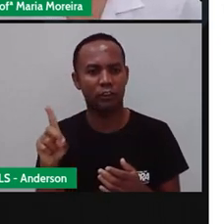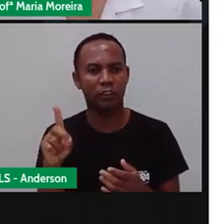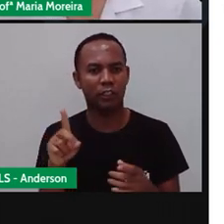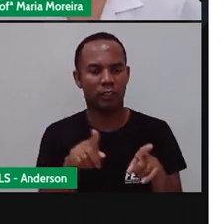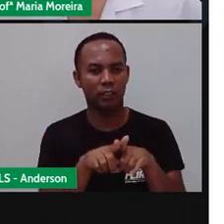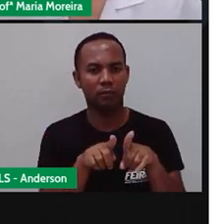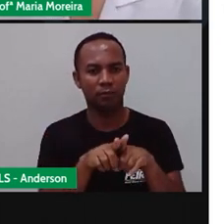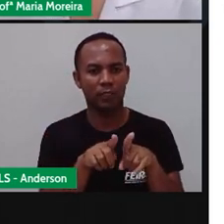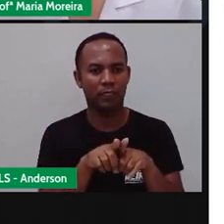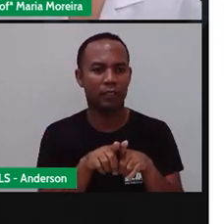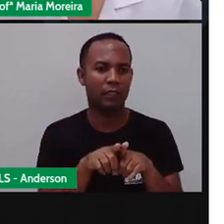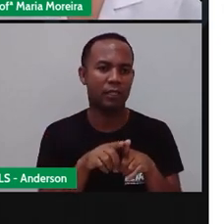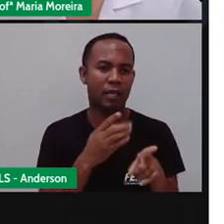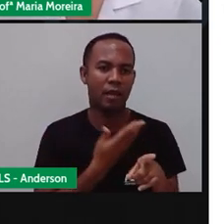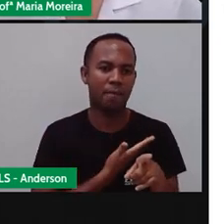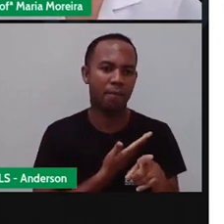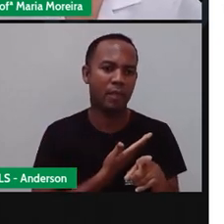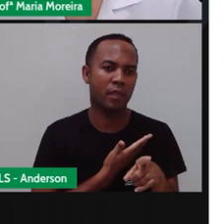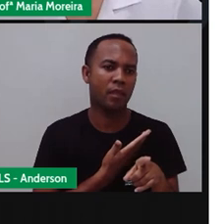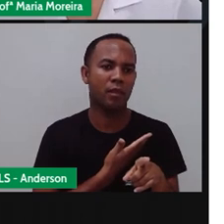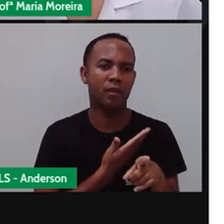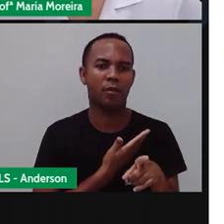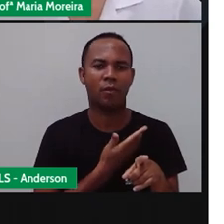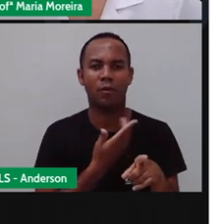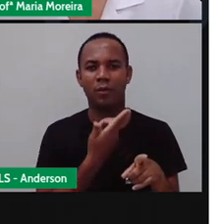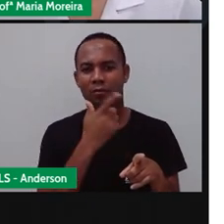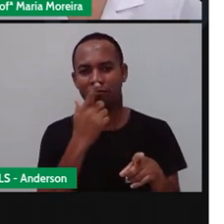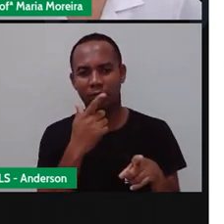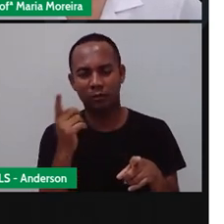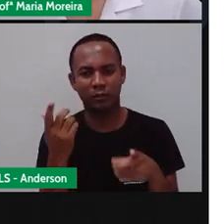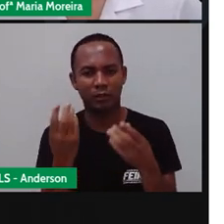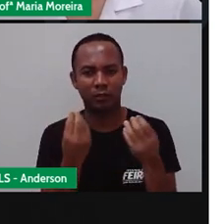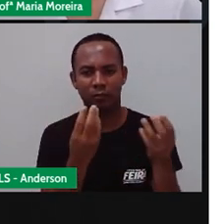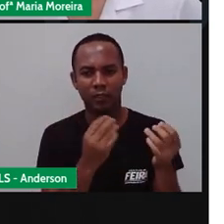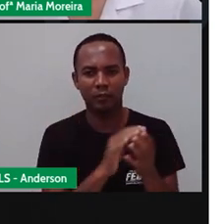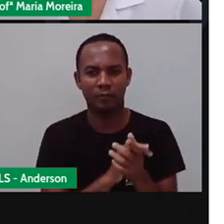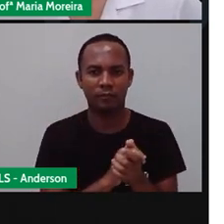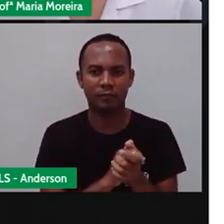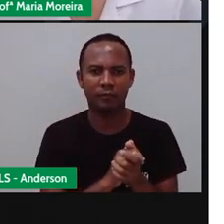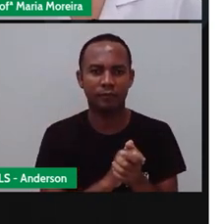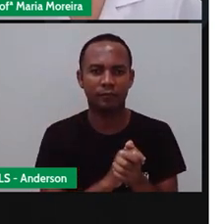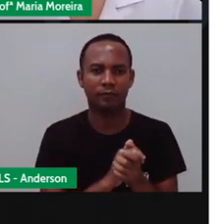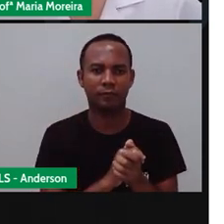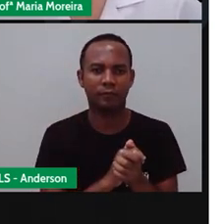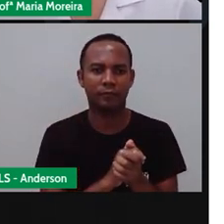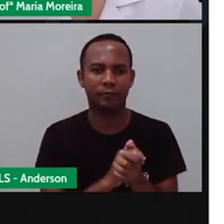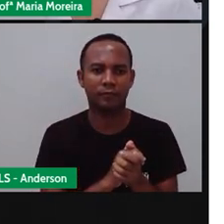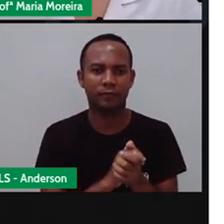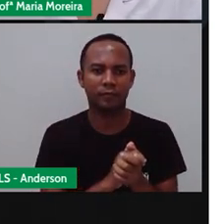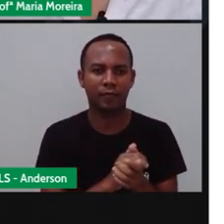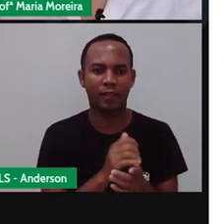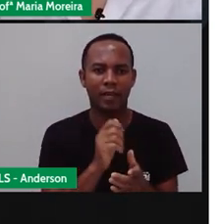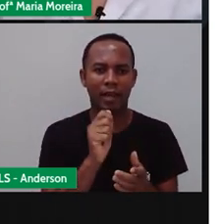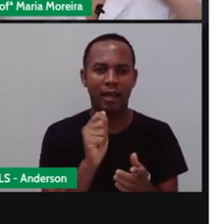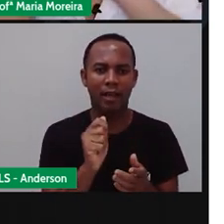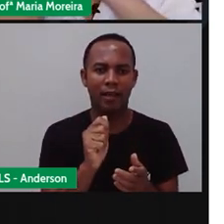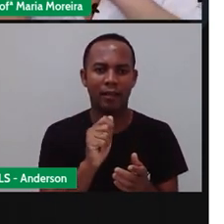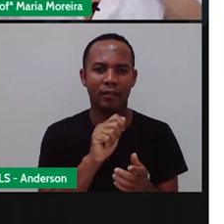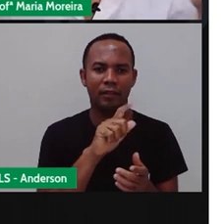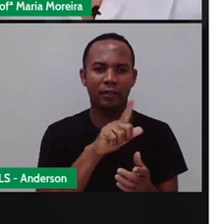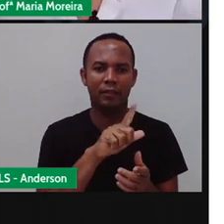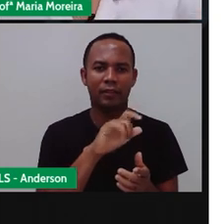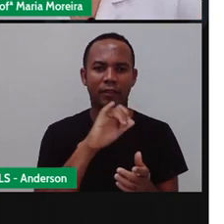pra Roseli. Alice, País das Maravilhas, né, que é Alice Souza. Oi, Pro Maria, oi, meu